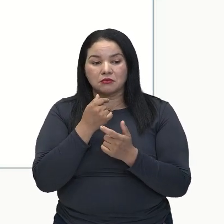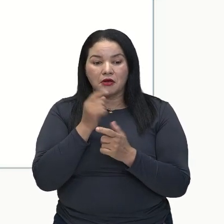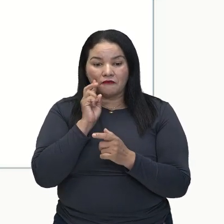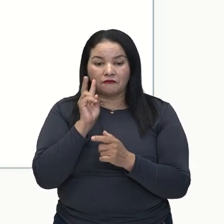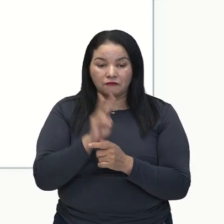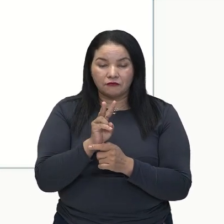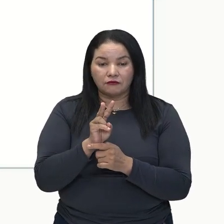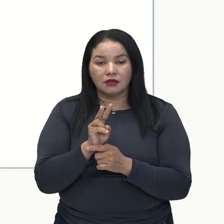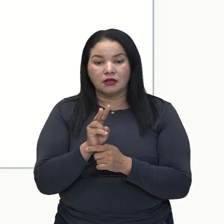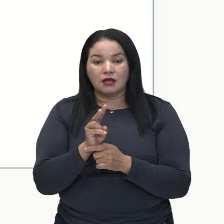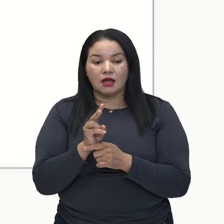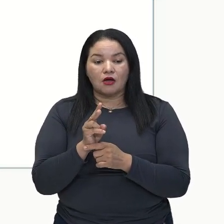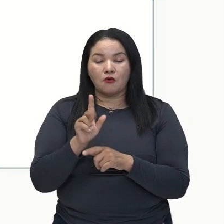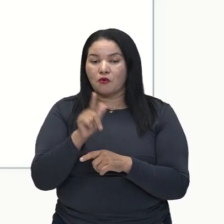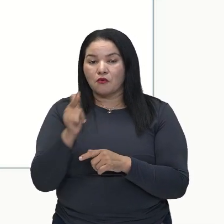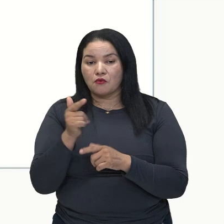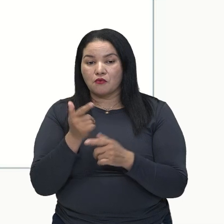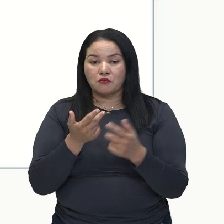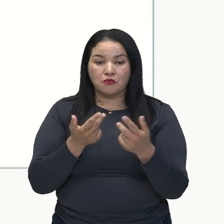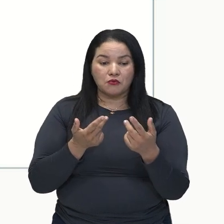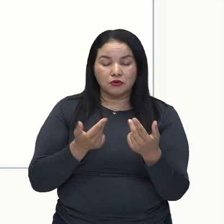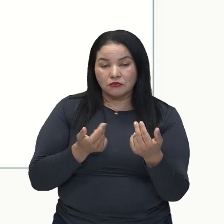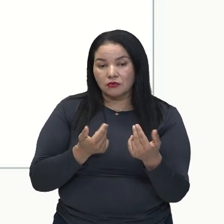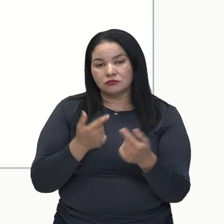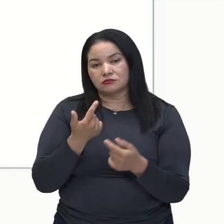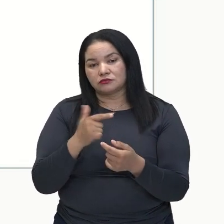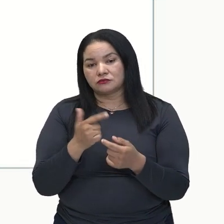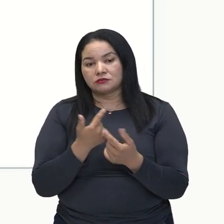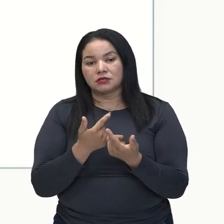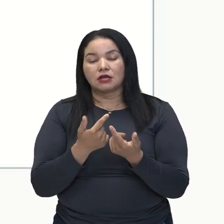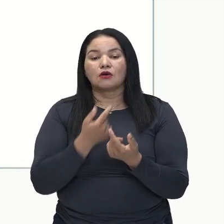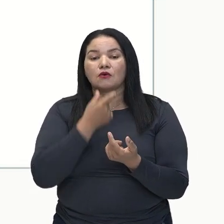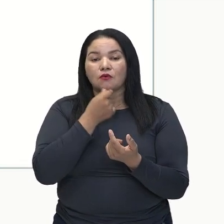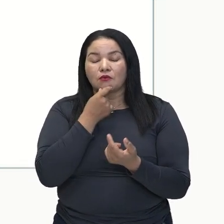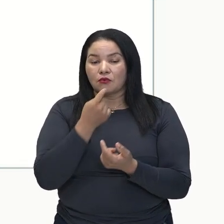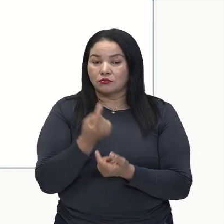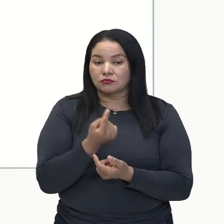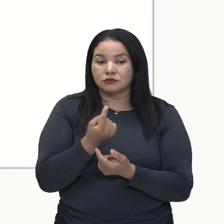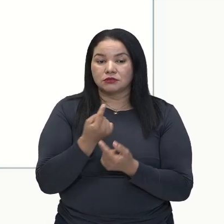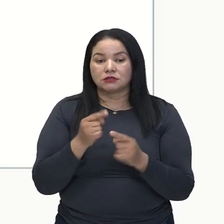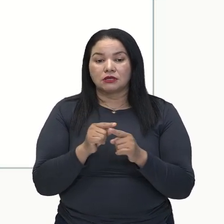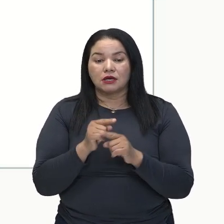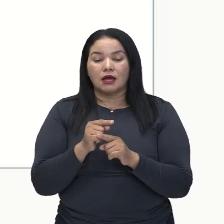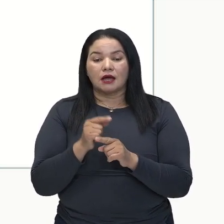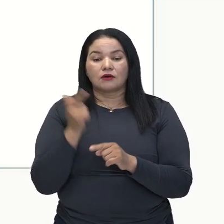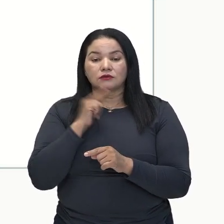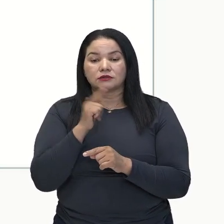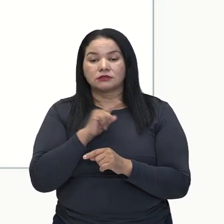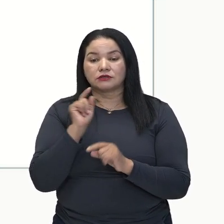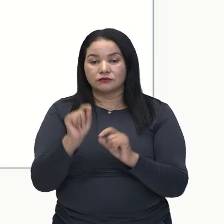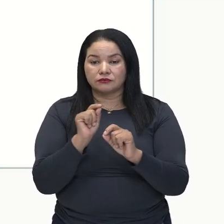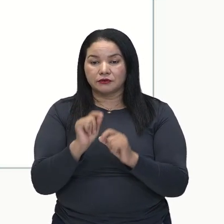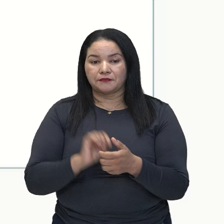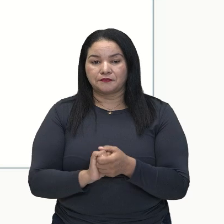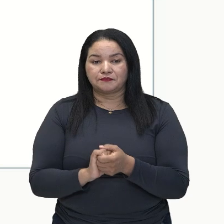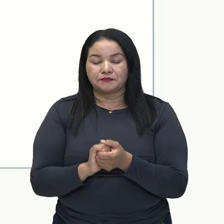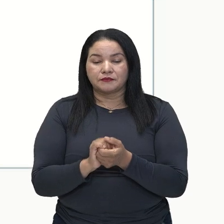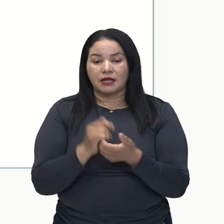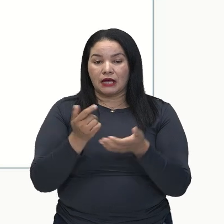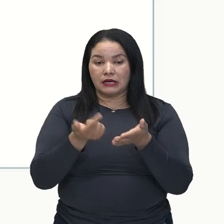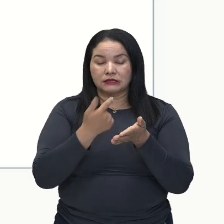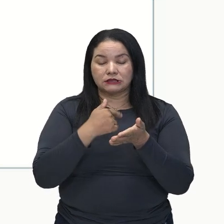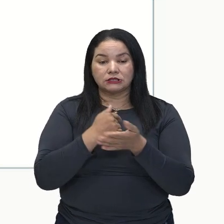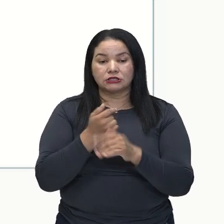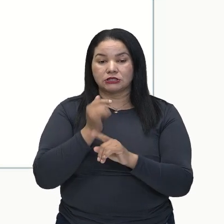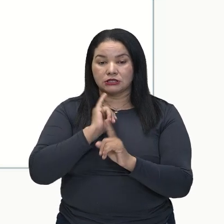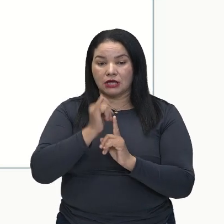é singular. É no primeiro romance de Ratum que isso ganha um aspecto mais imponente, no qual, inclusive,